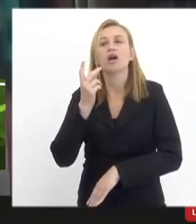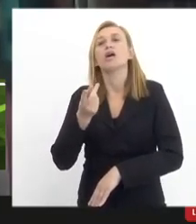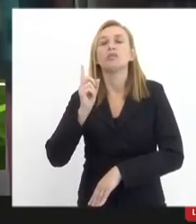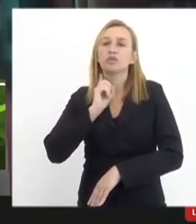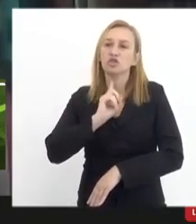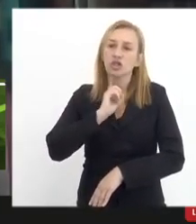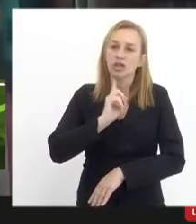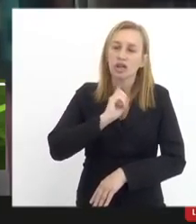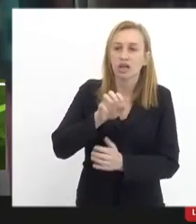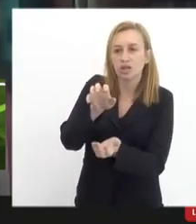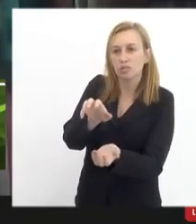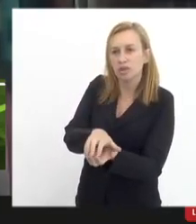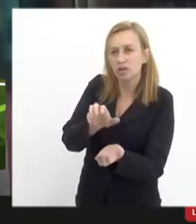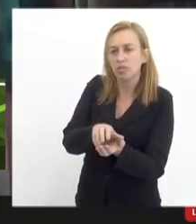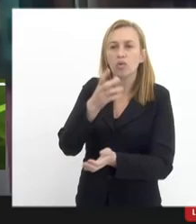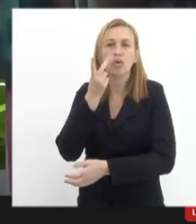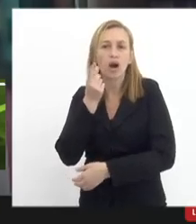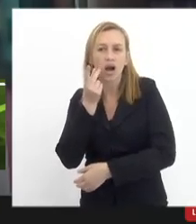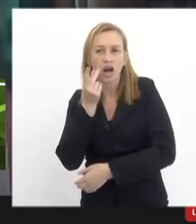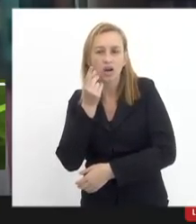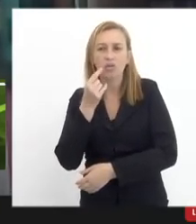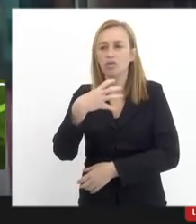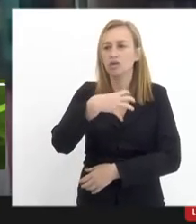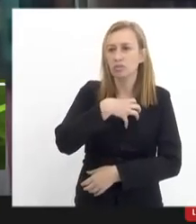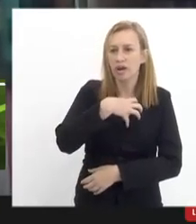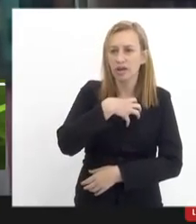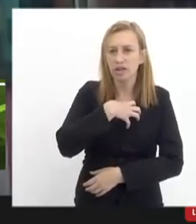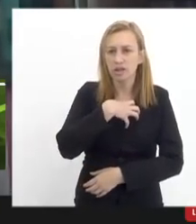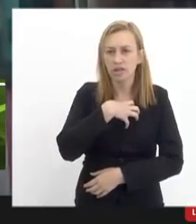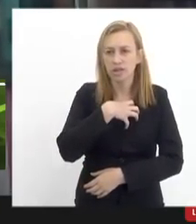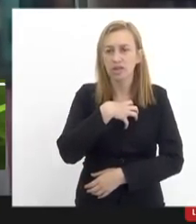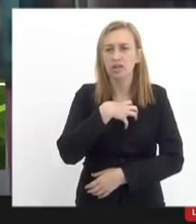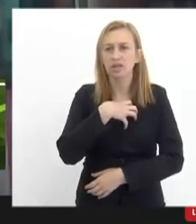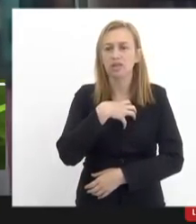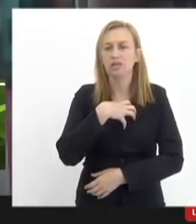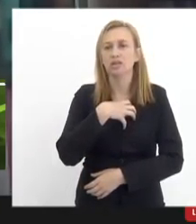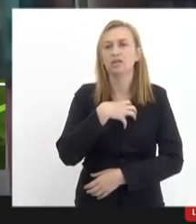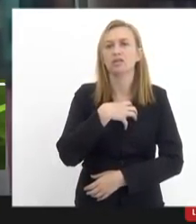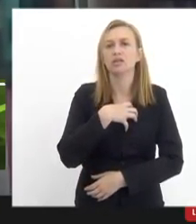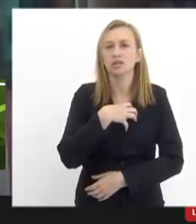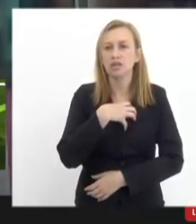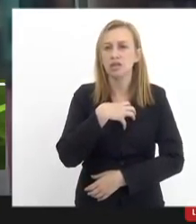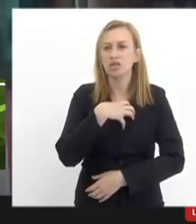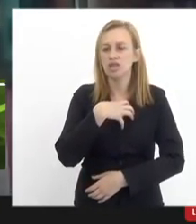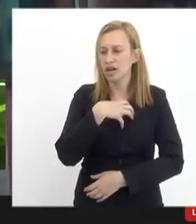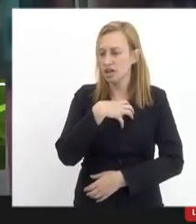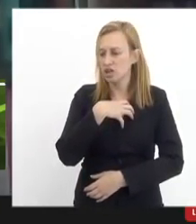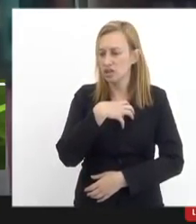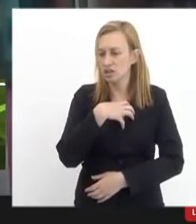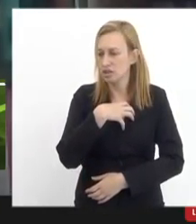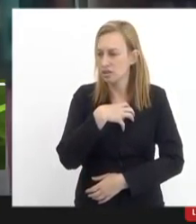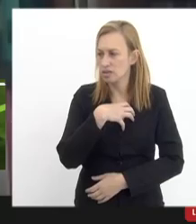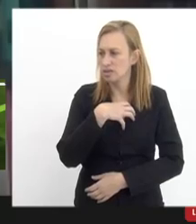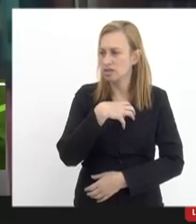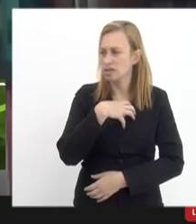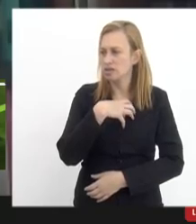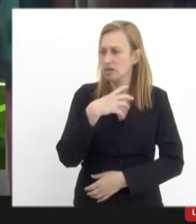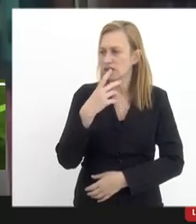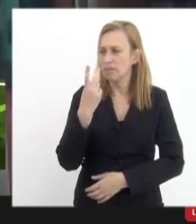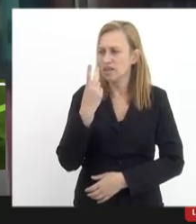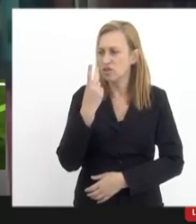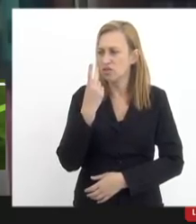Pernambuco, Alagoas, Bahia e Ceará, por exemplo. A lógica é que exista